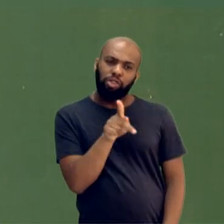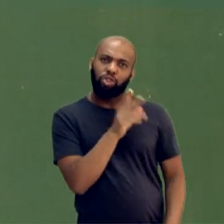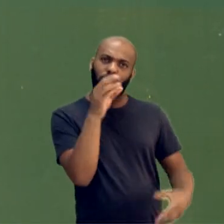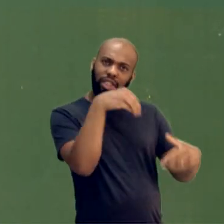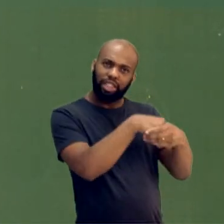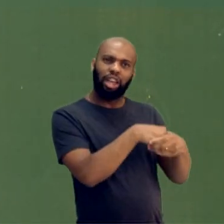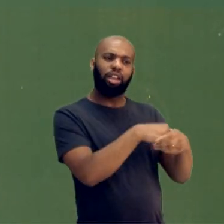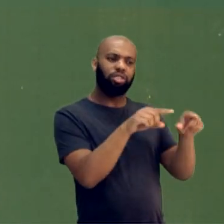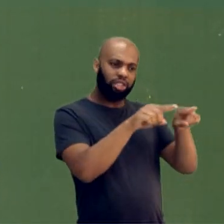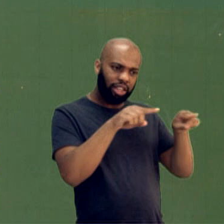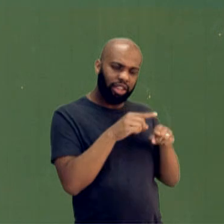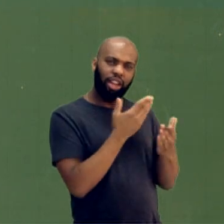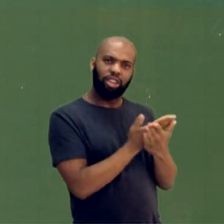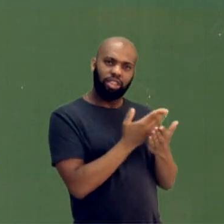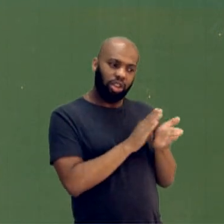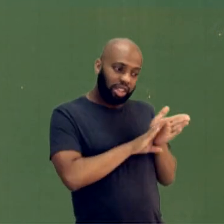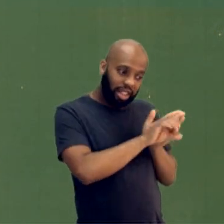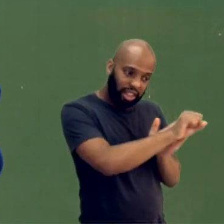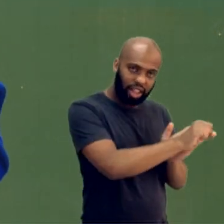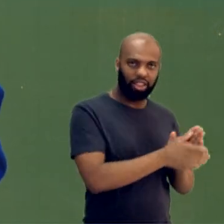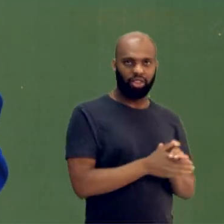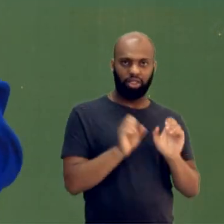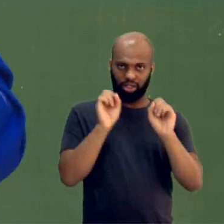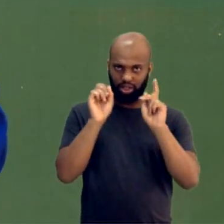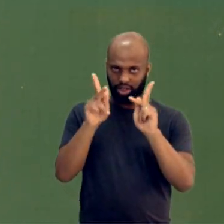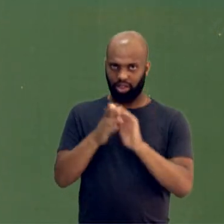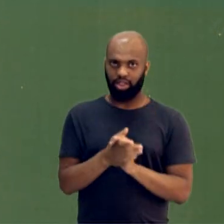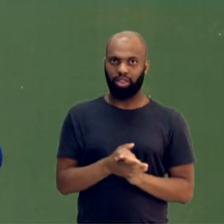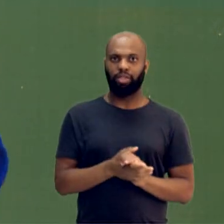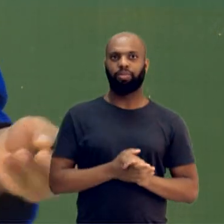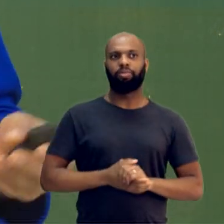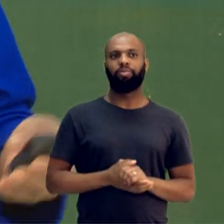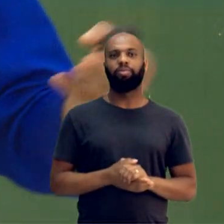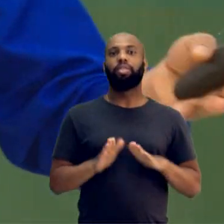lá em sala de aula no Classroom, tá ok?